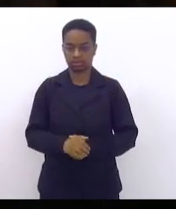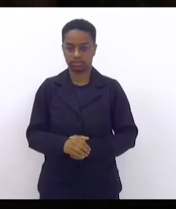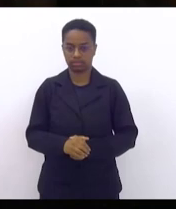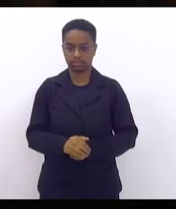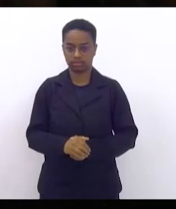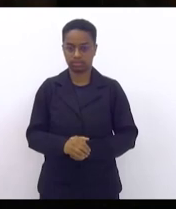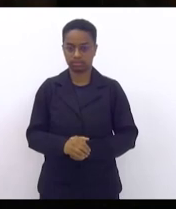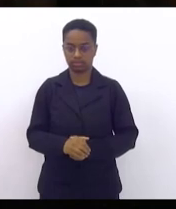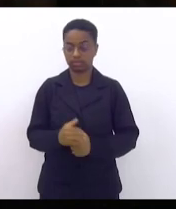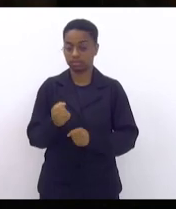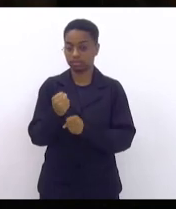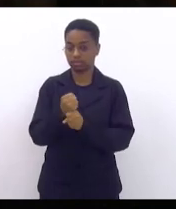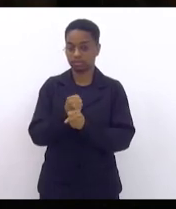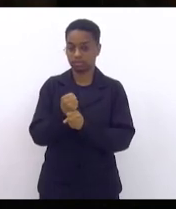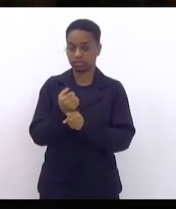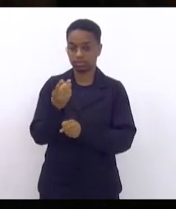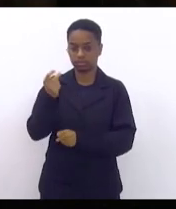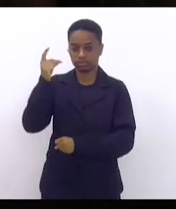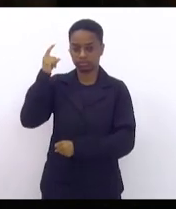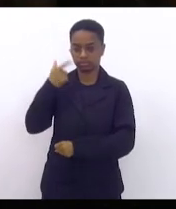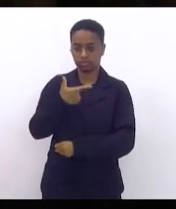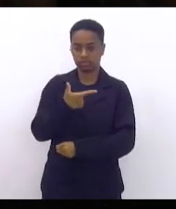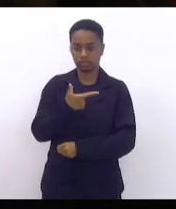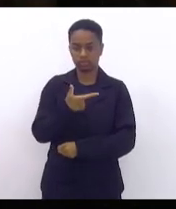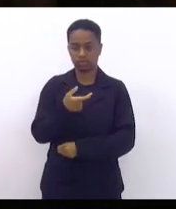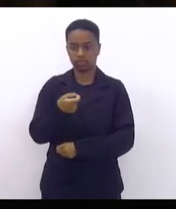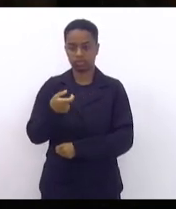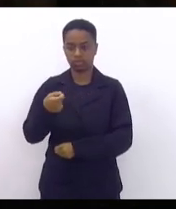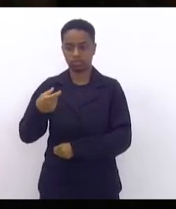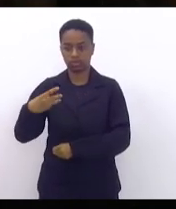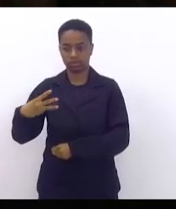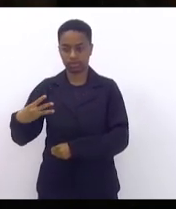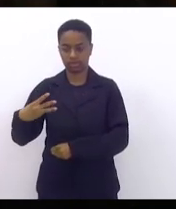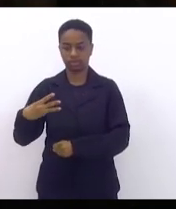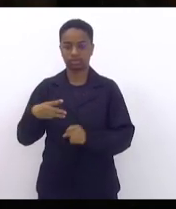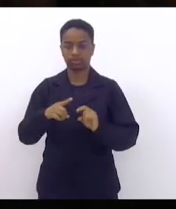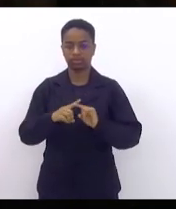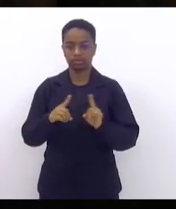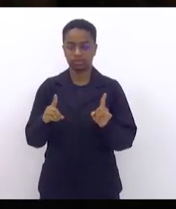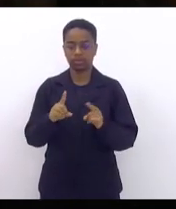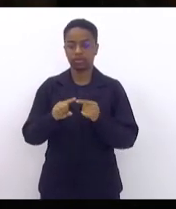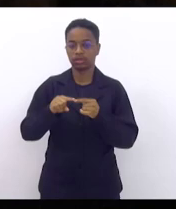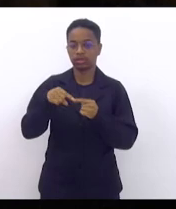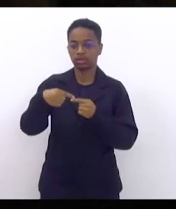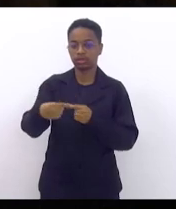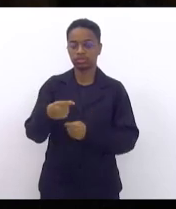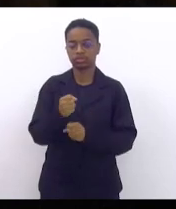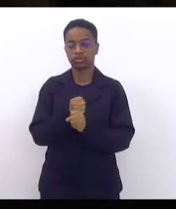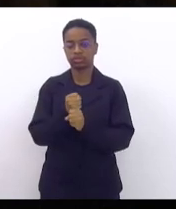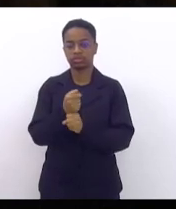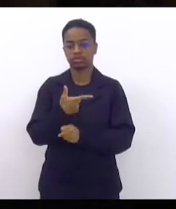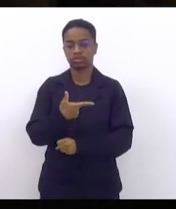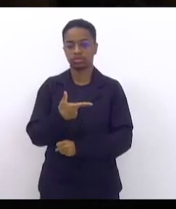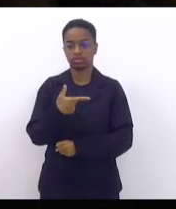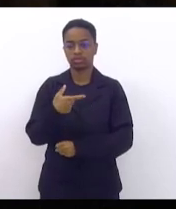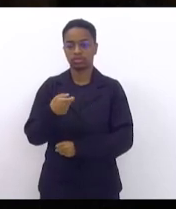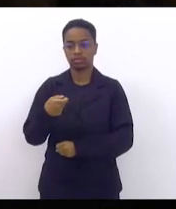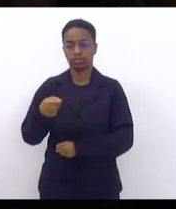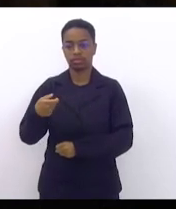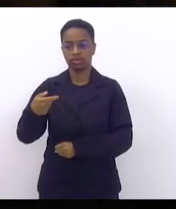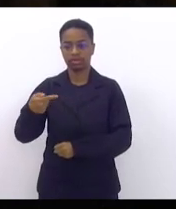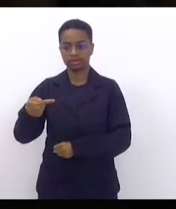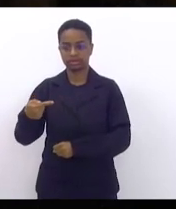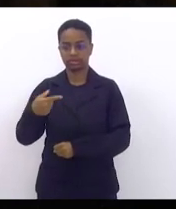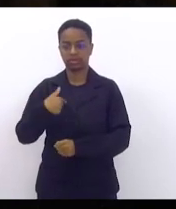no ano de 2003 Eis que no ano de 2007 apresentei